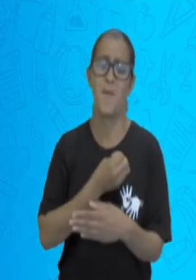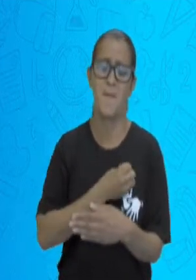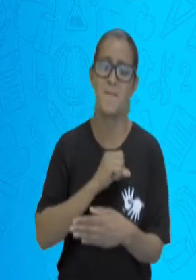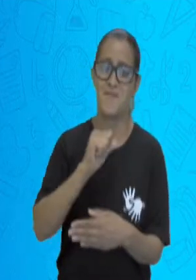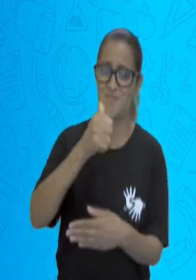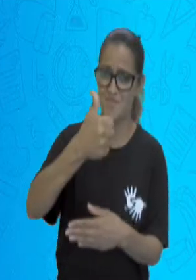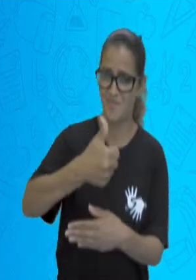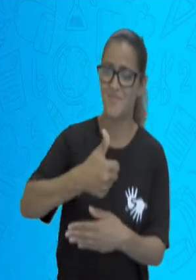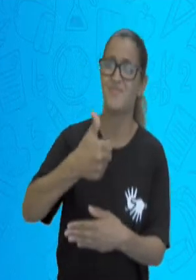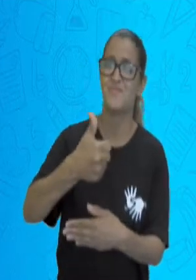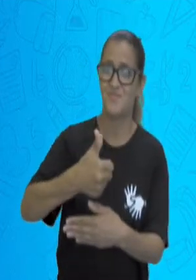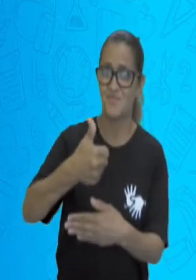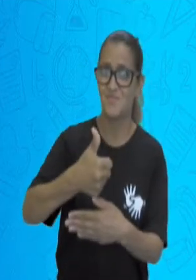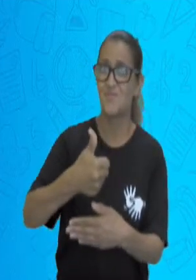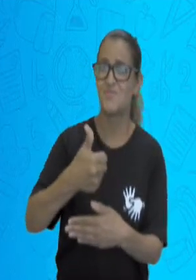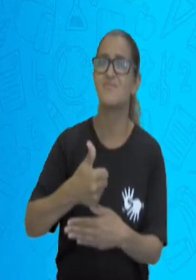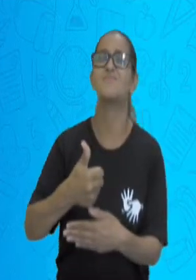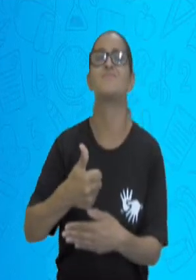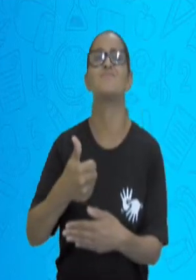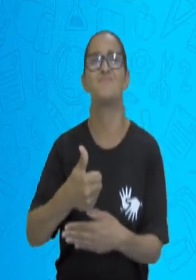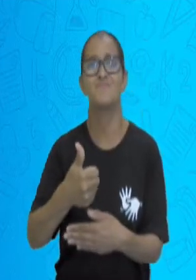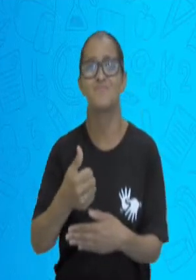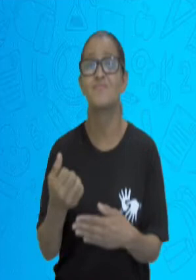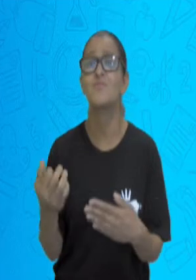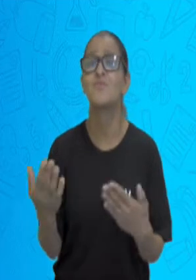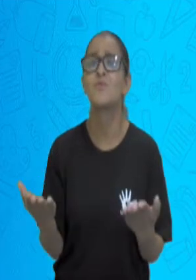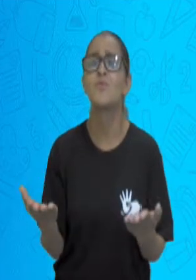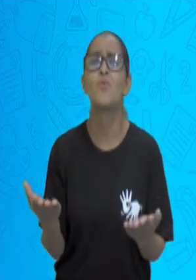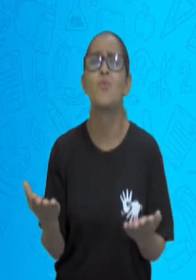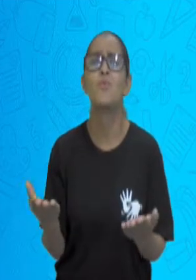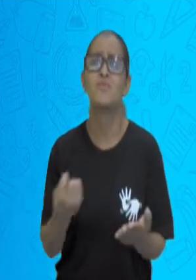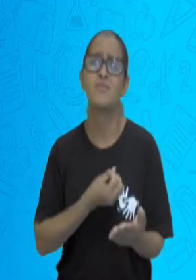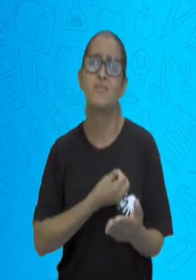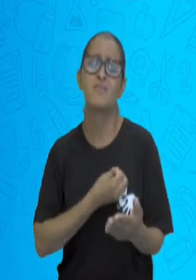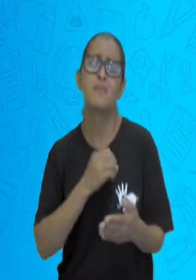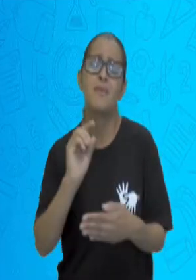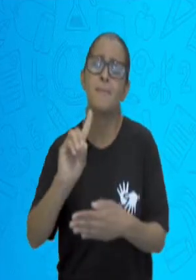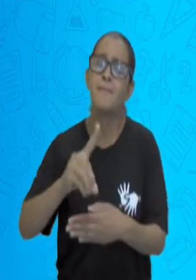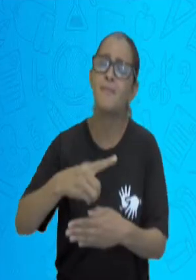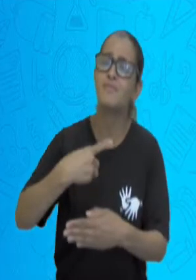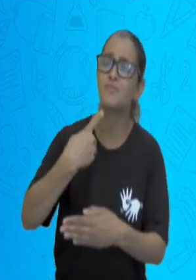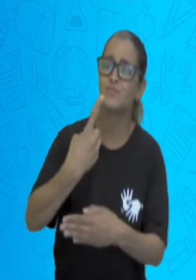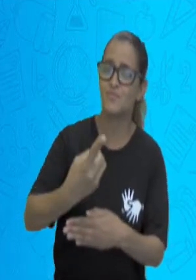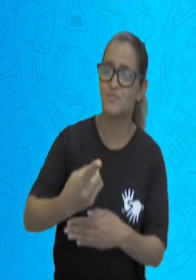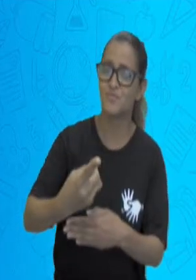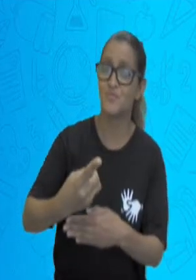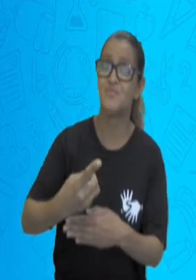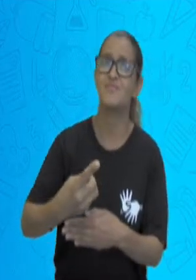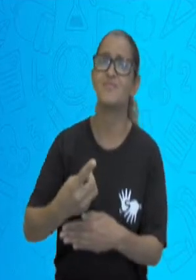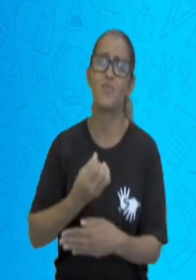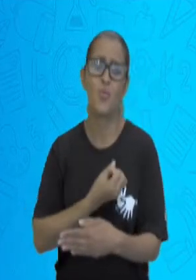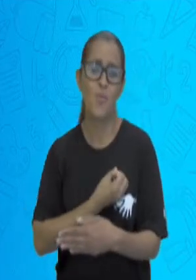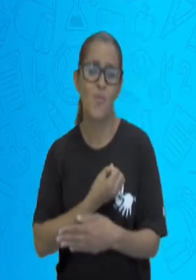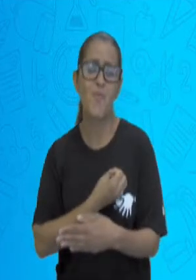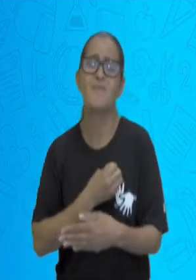Isso mesmo, é o algarismo número 1. E qual que é o número que vem depois do número